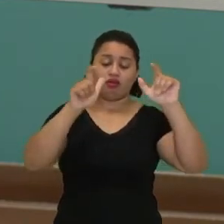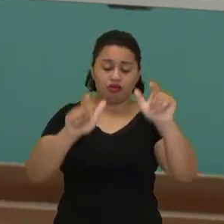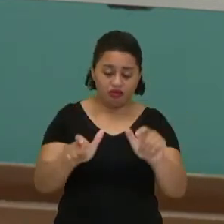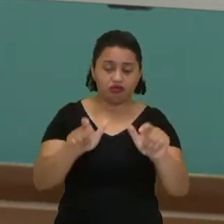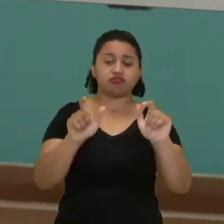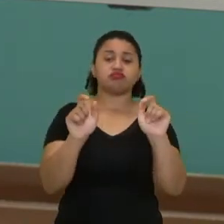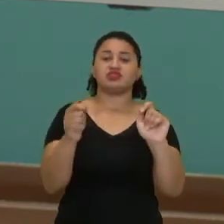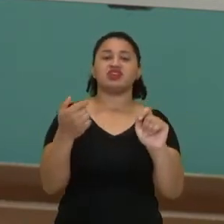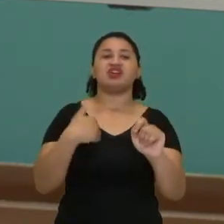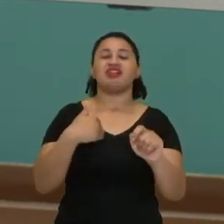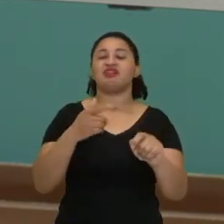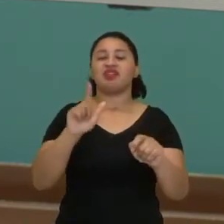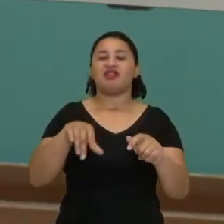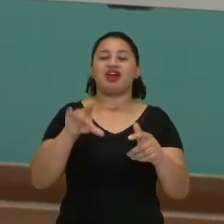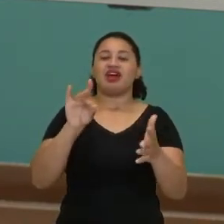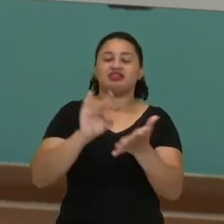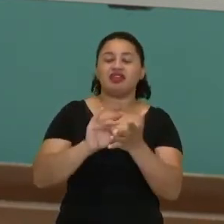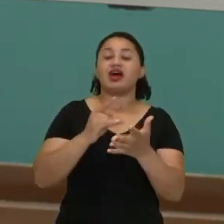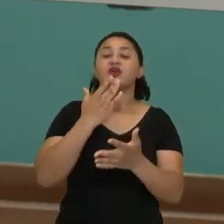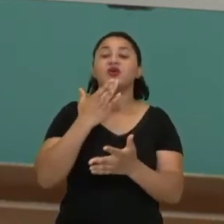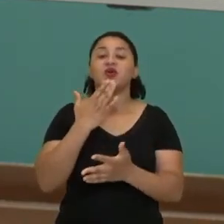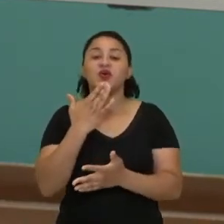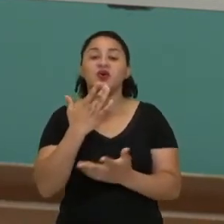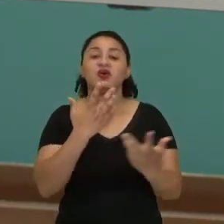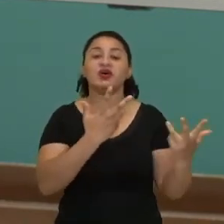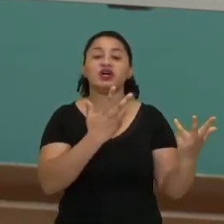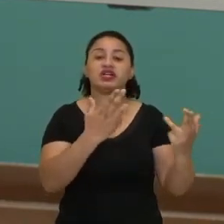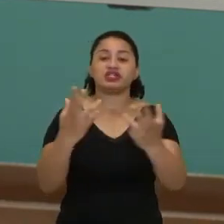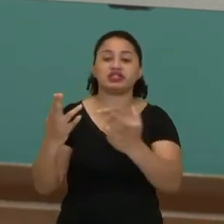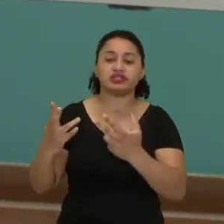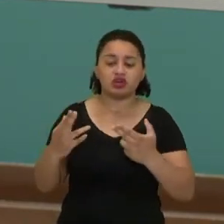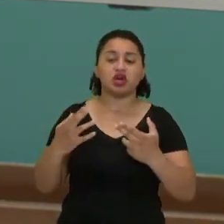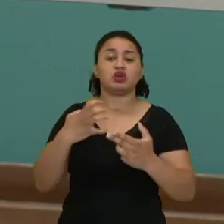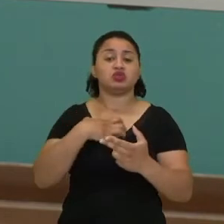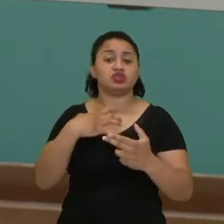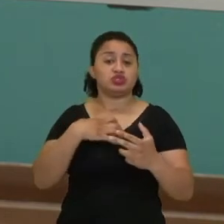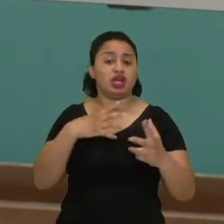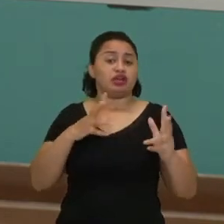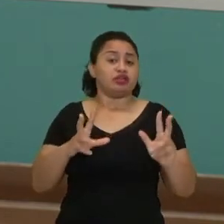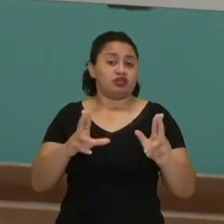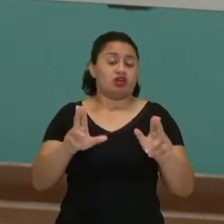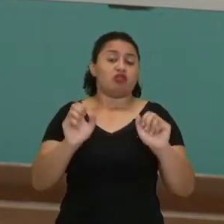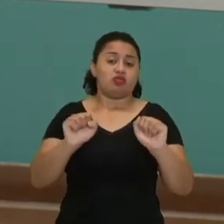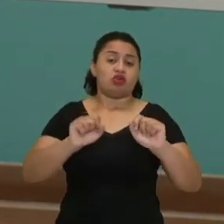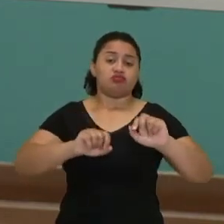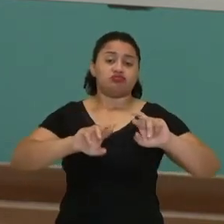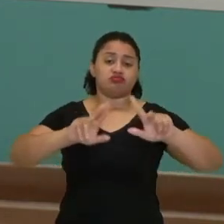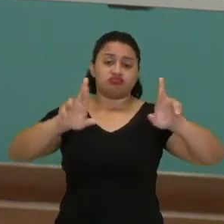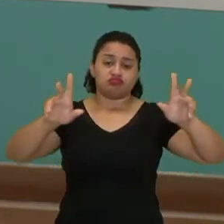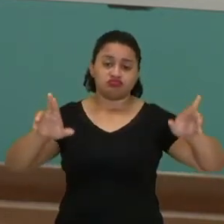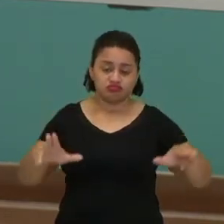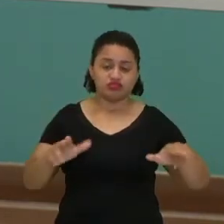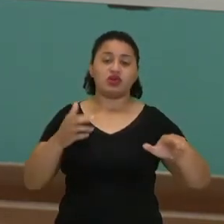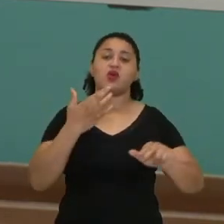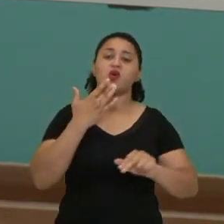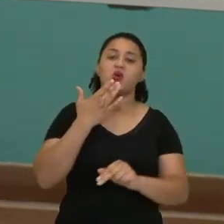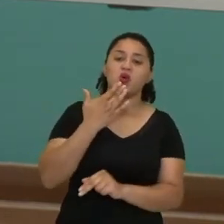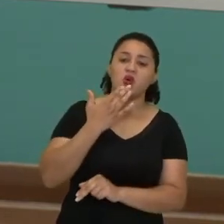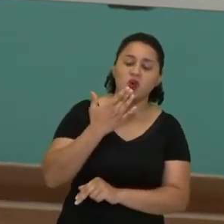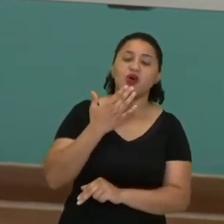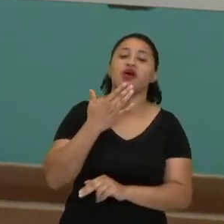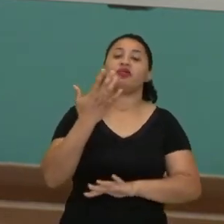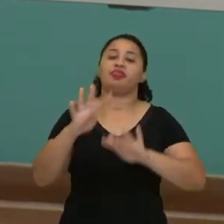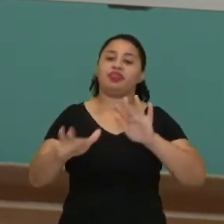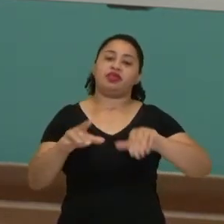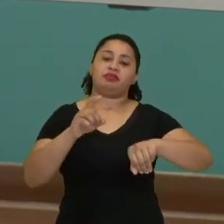local não necessariamente tem as mesmas cores, tem os mesmos formatos. Você pode ter diferenças de tonalidades, de nuances, dependendo